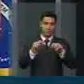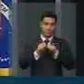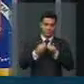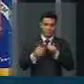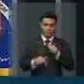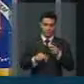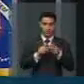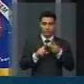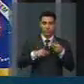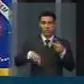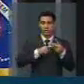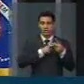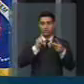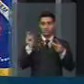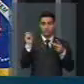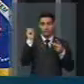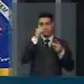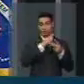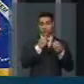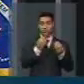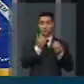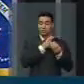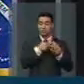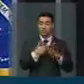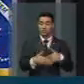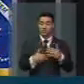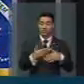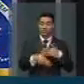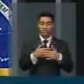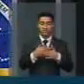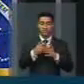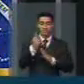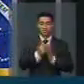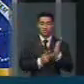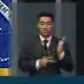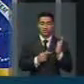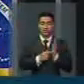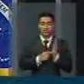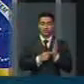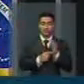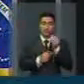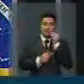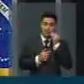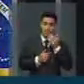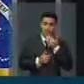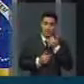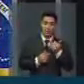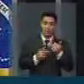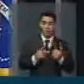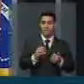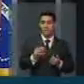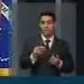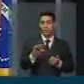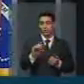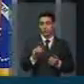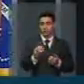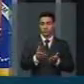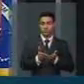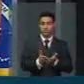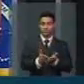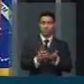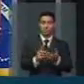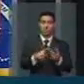temos dificuldades no desenvolvimento dos projetos para a melhoria dos portos, nós temos um